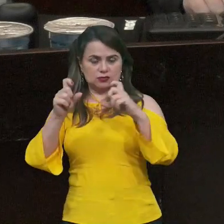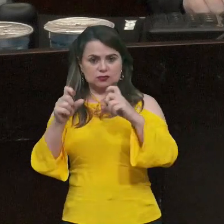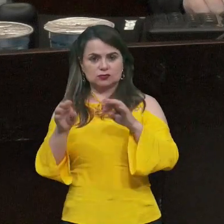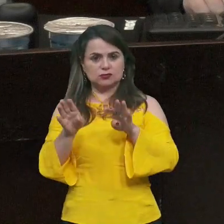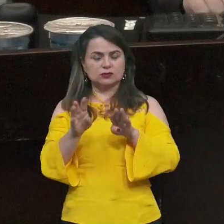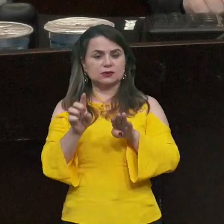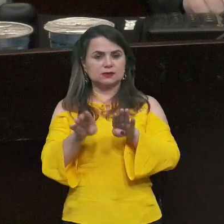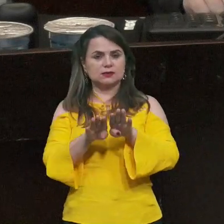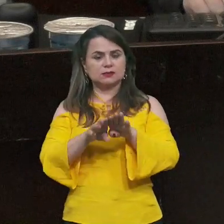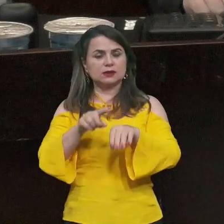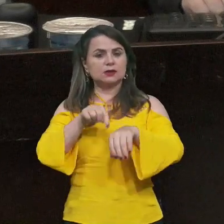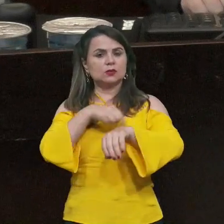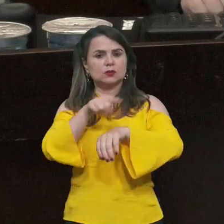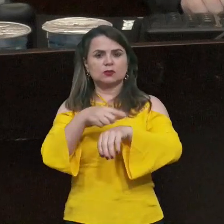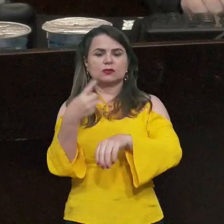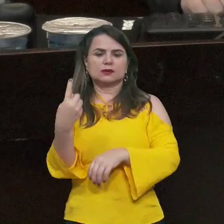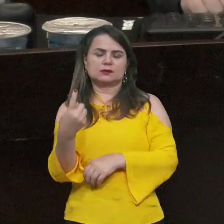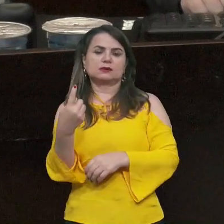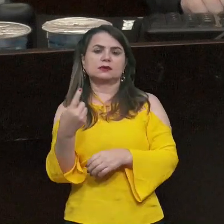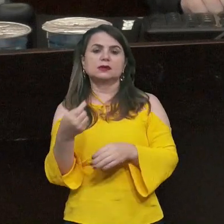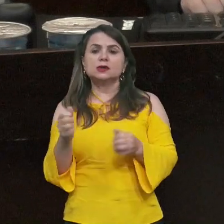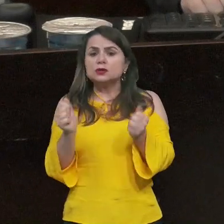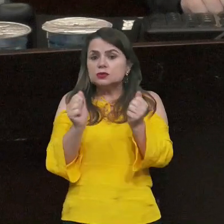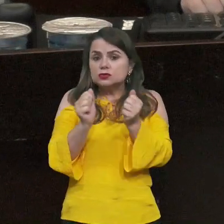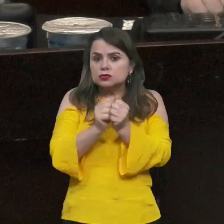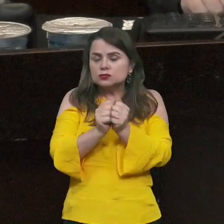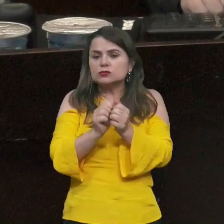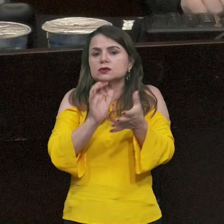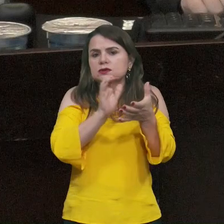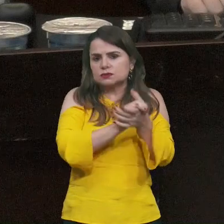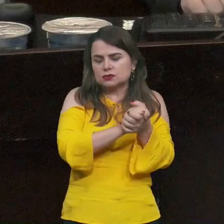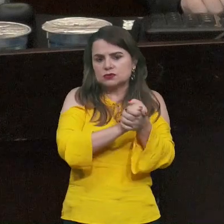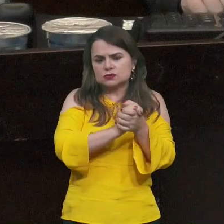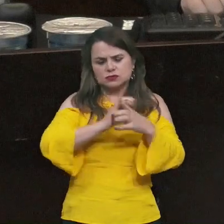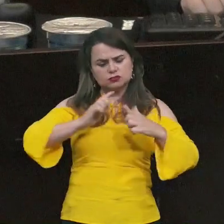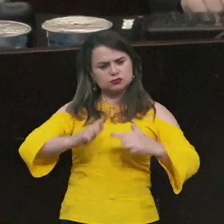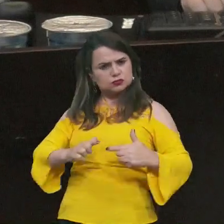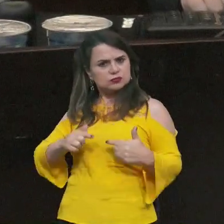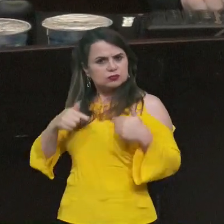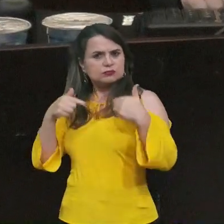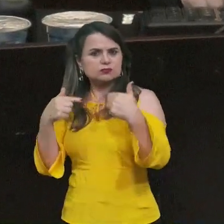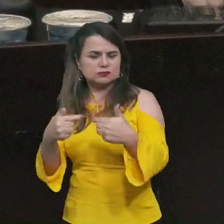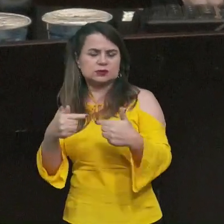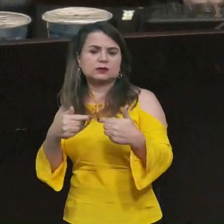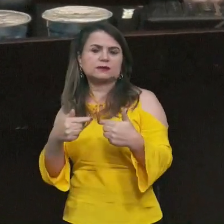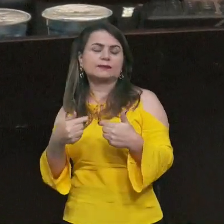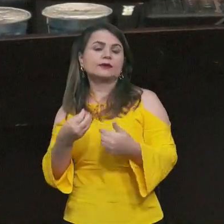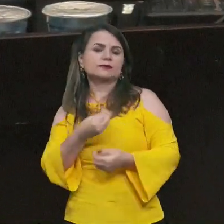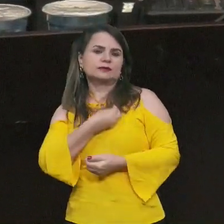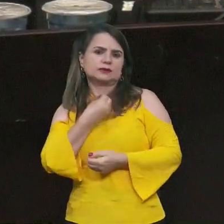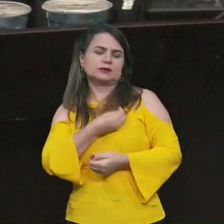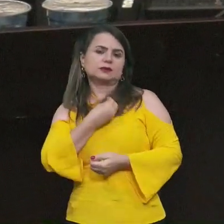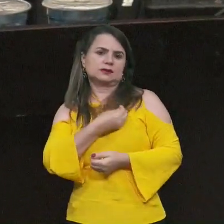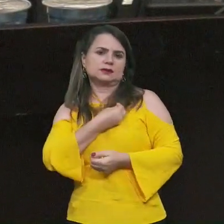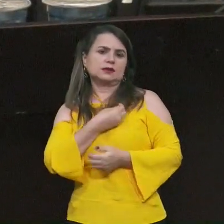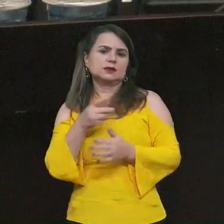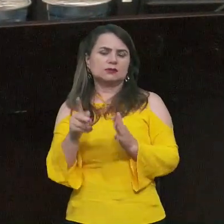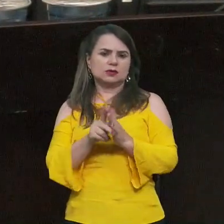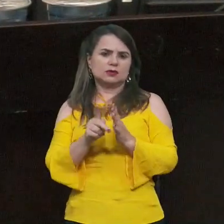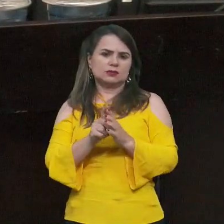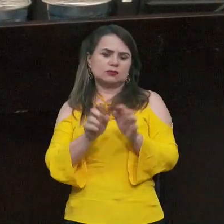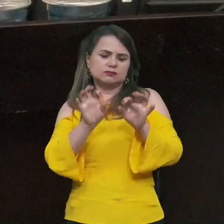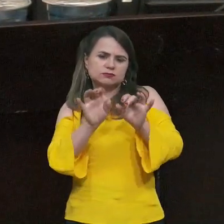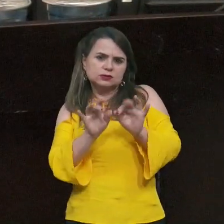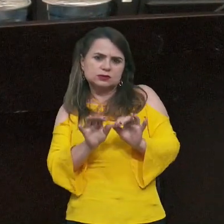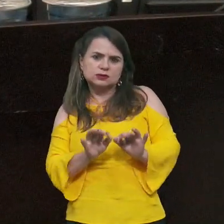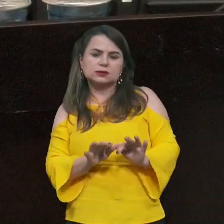também sócio. Juntos conseguiram superar as dificuldades com a transição do serviço analógico para o digital